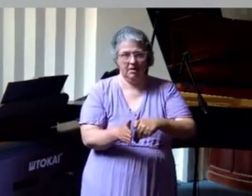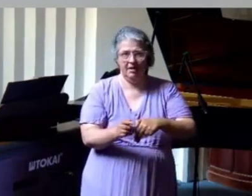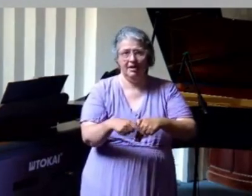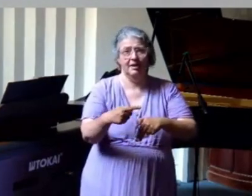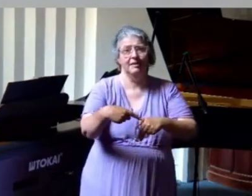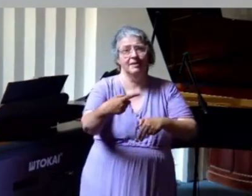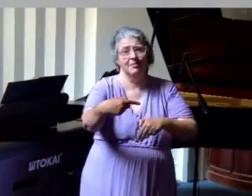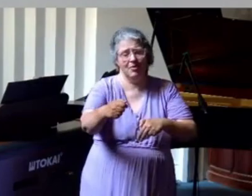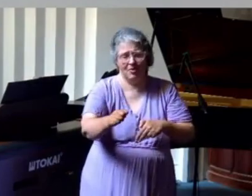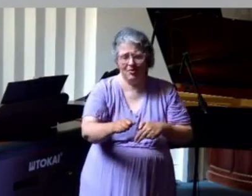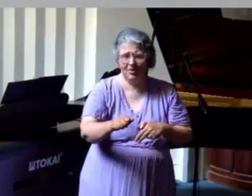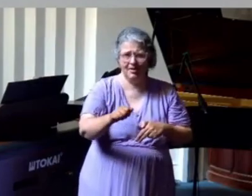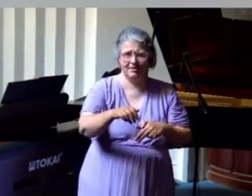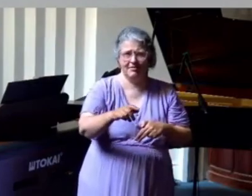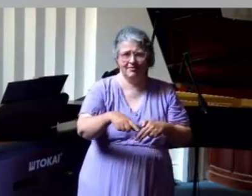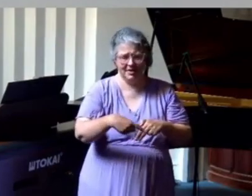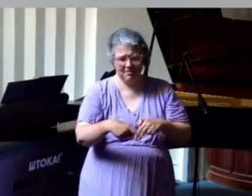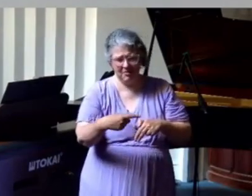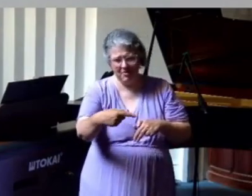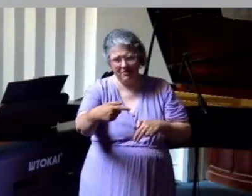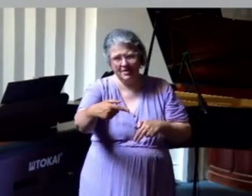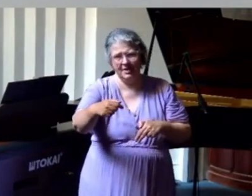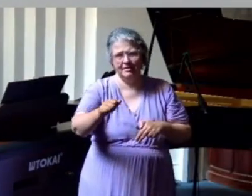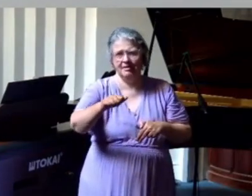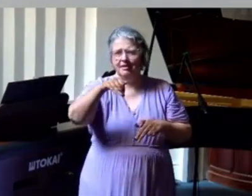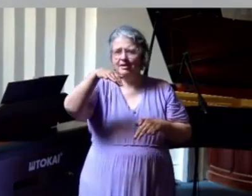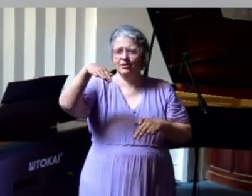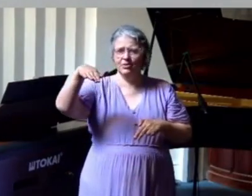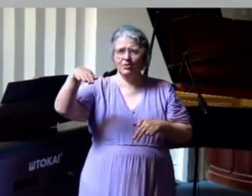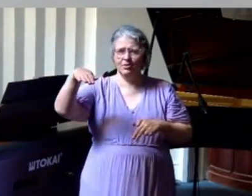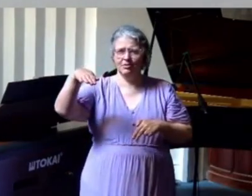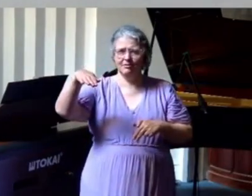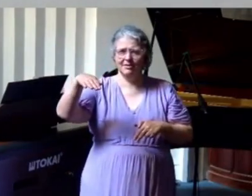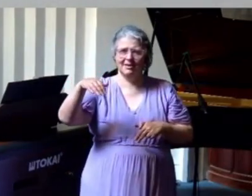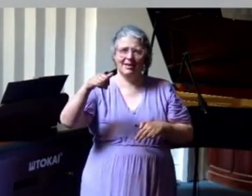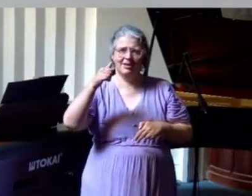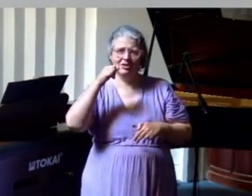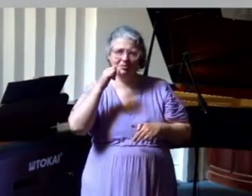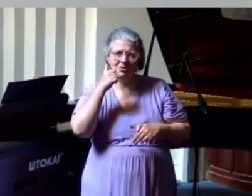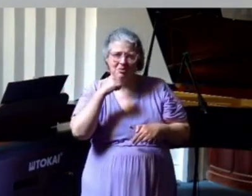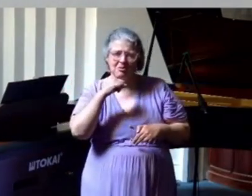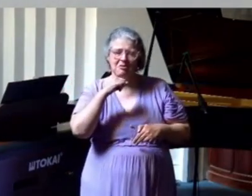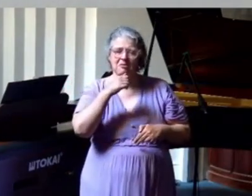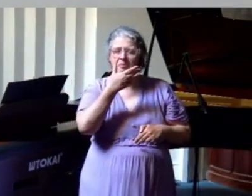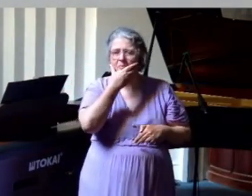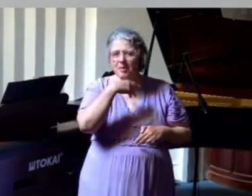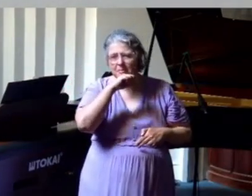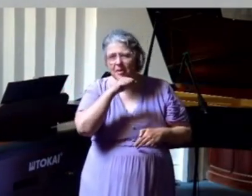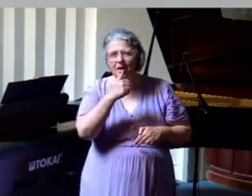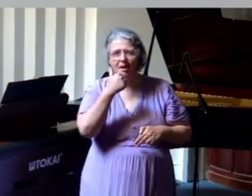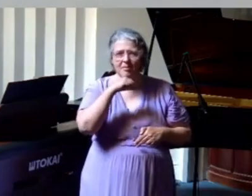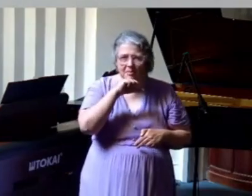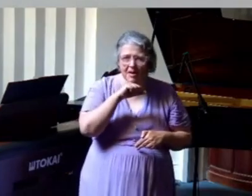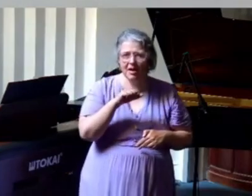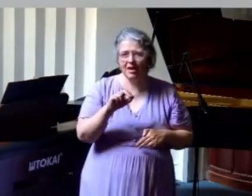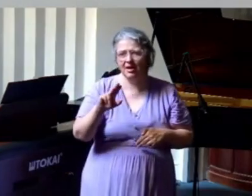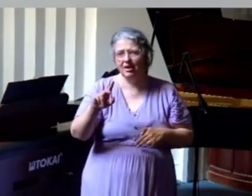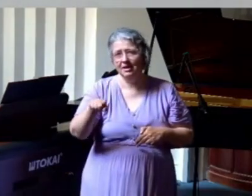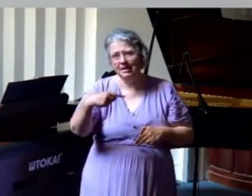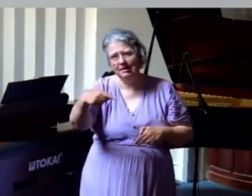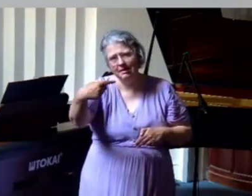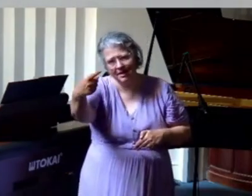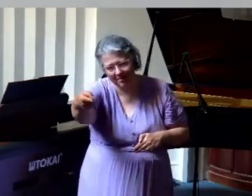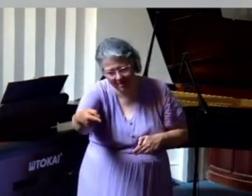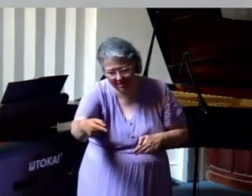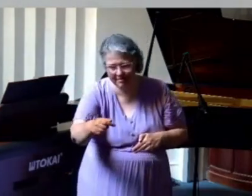adultos, como papai, como mamãe. E depois vocês idosinhos, como vovô e como vovó, talvez.